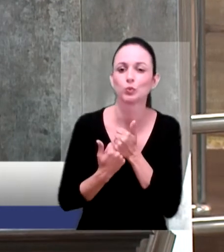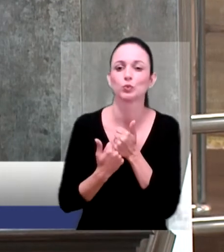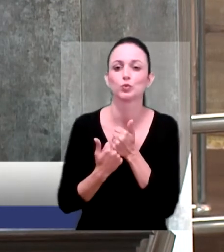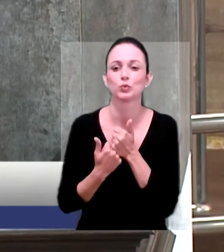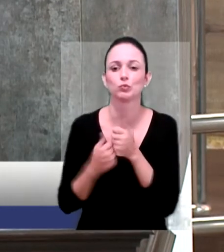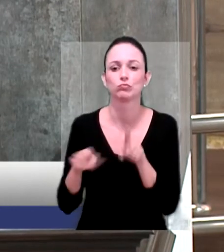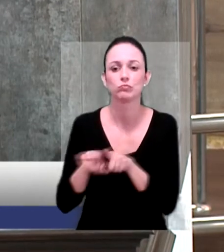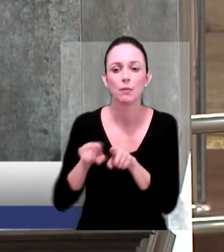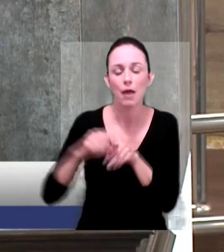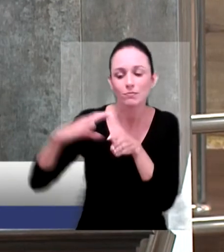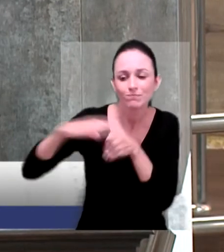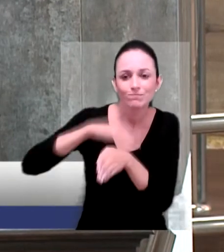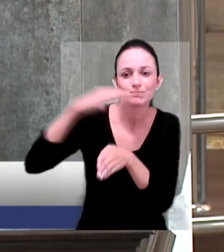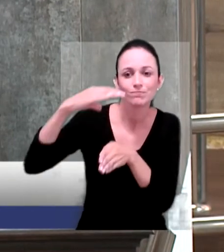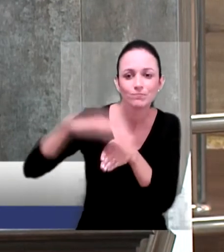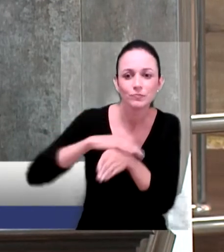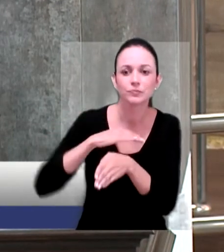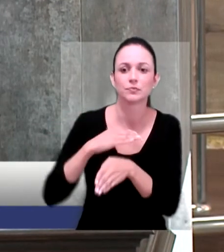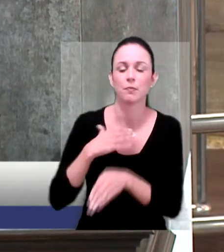meus pais,